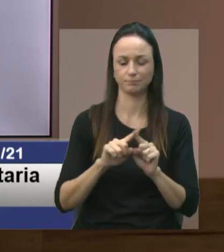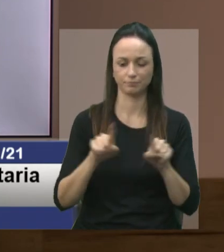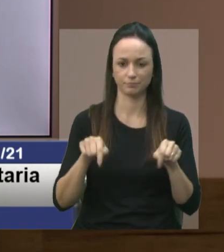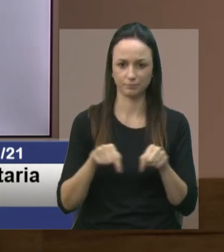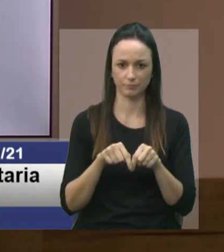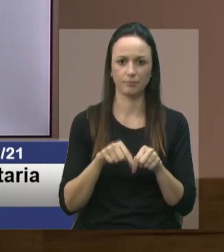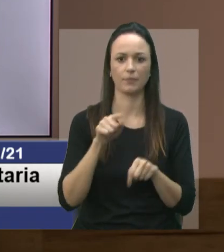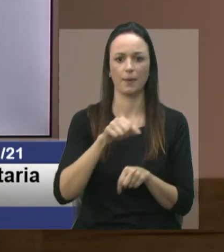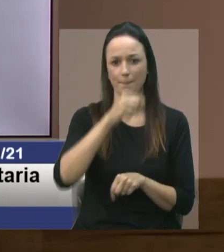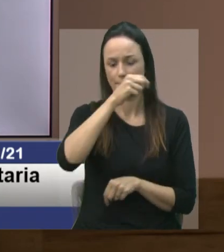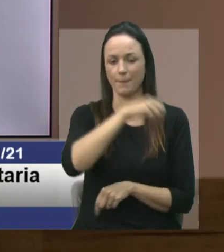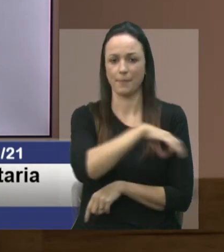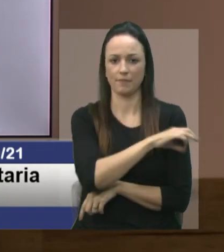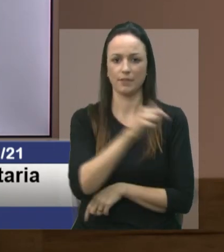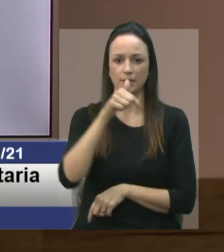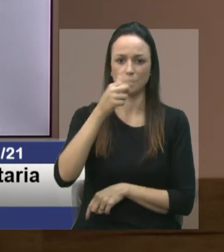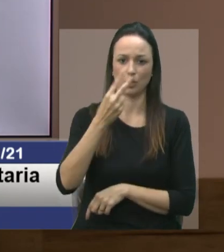Prefeito,